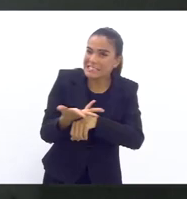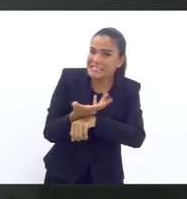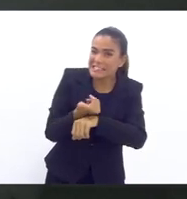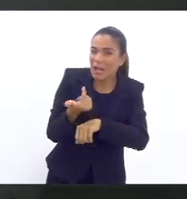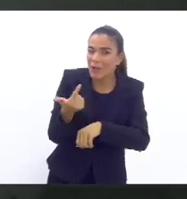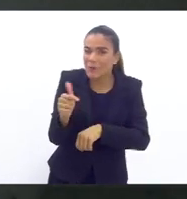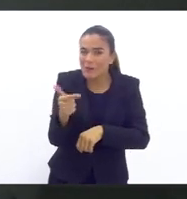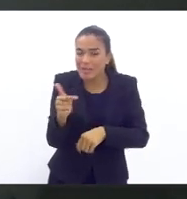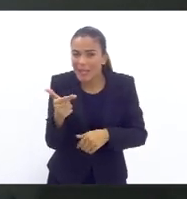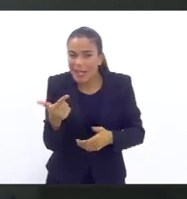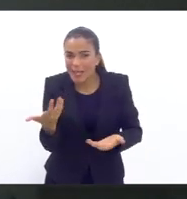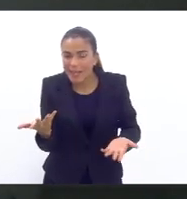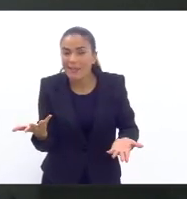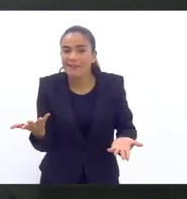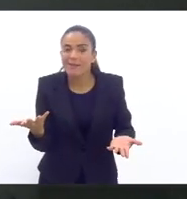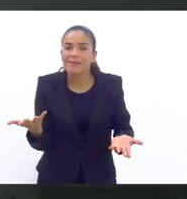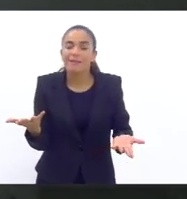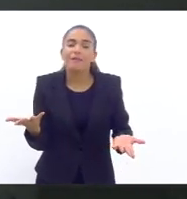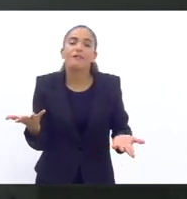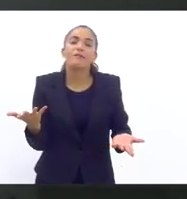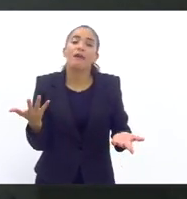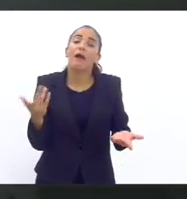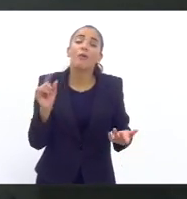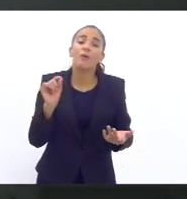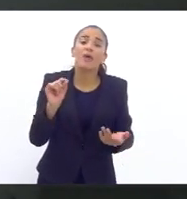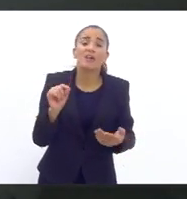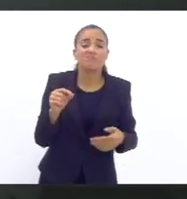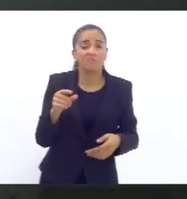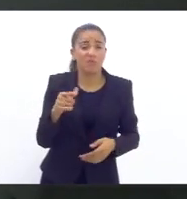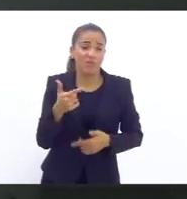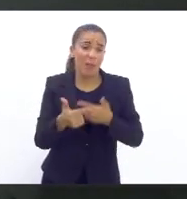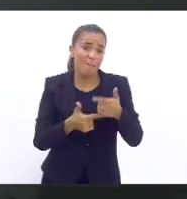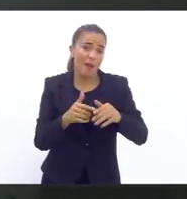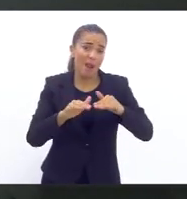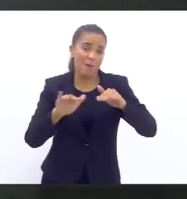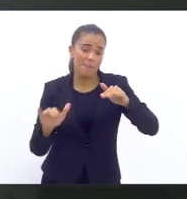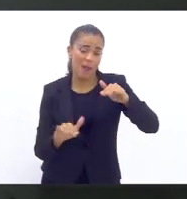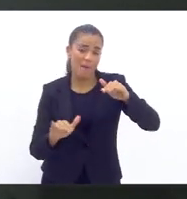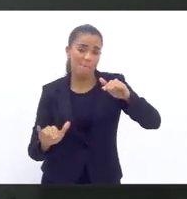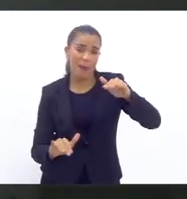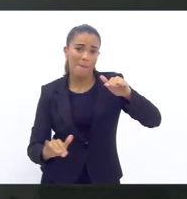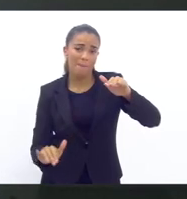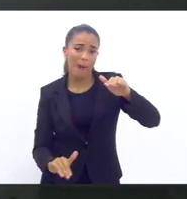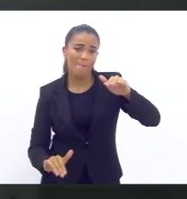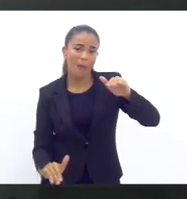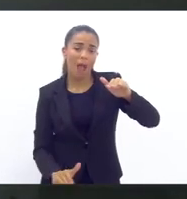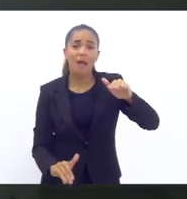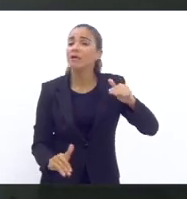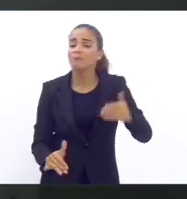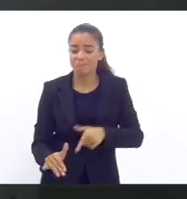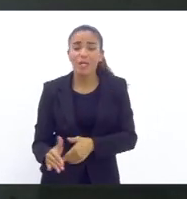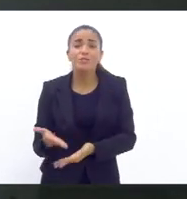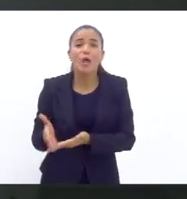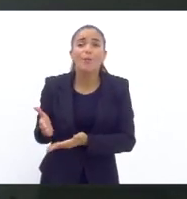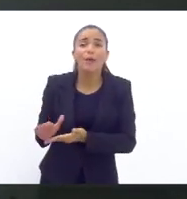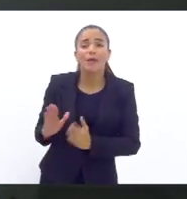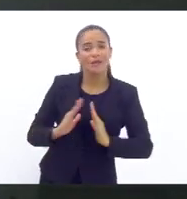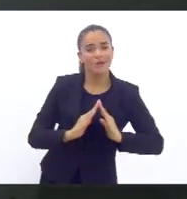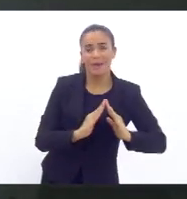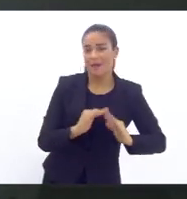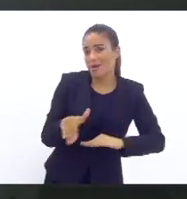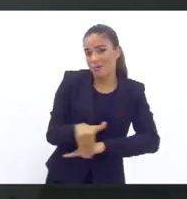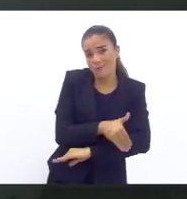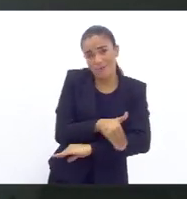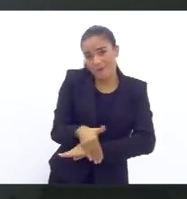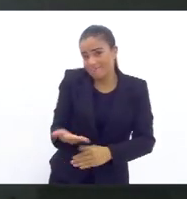E aí acaba né tendo sobre empregos indo para subir lugares e ficando na rua então é um perfil